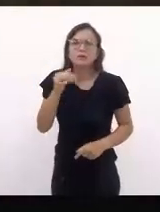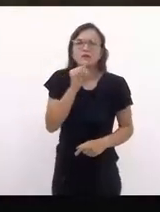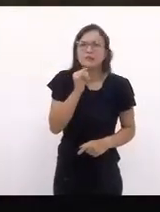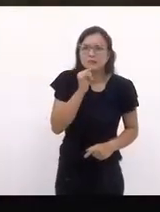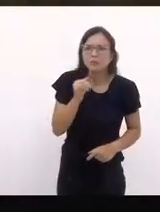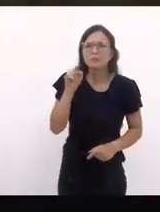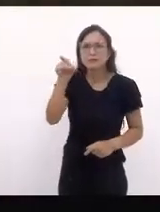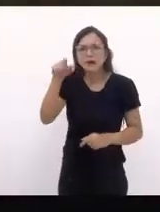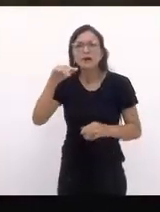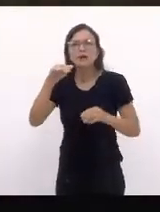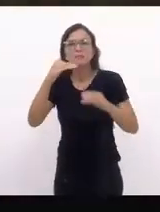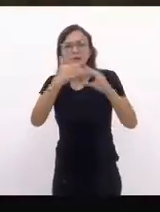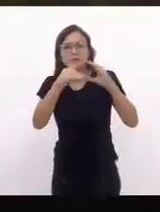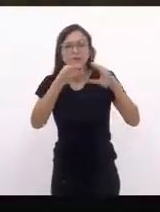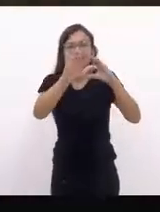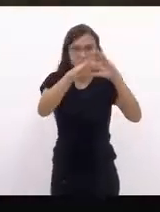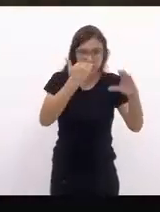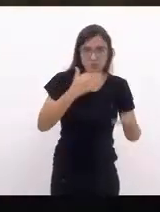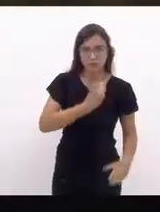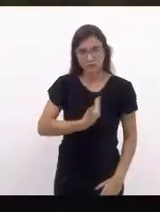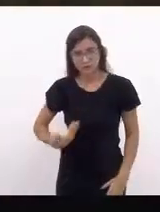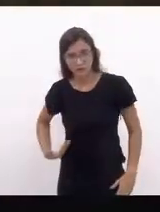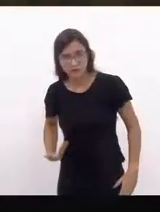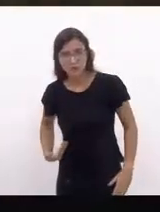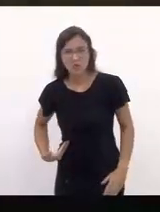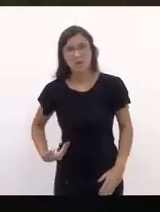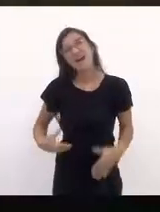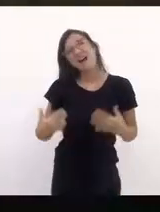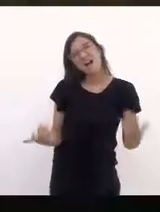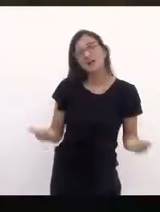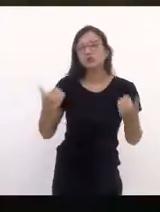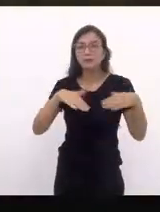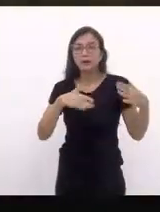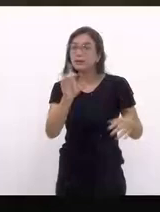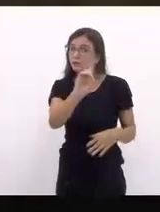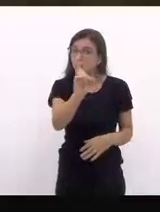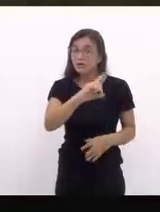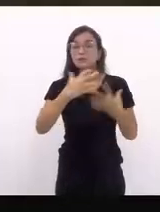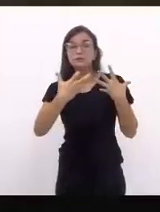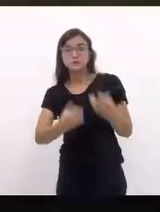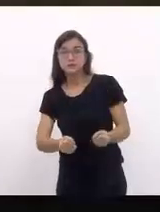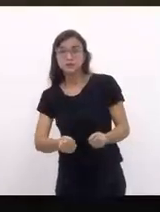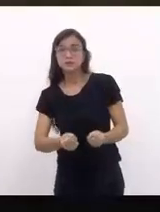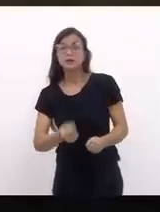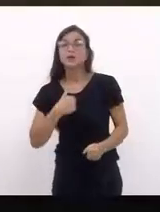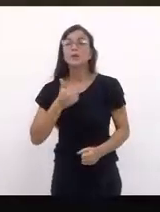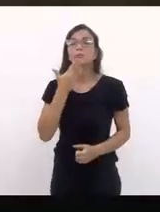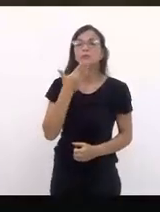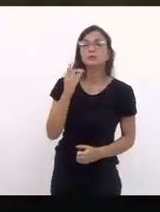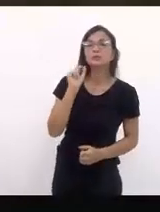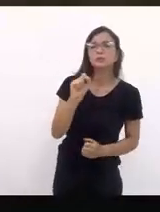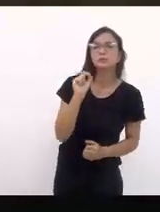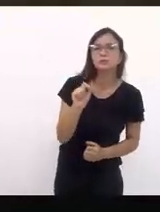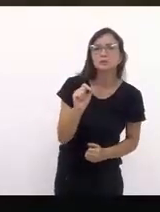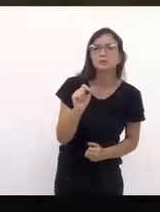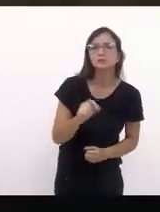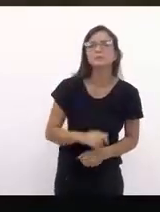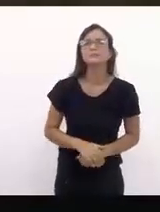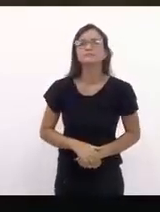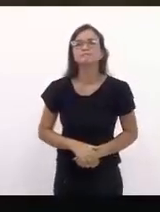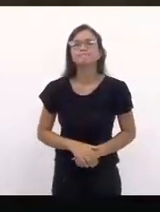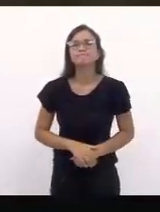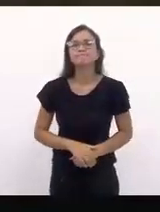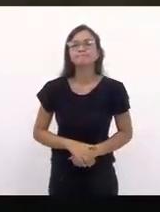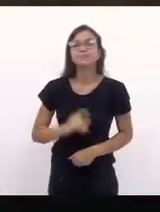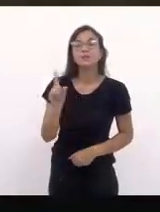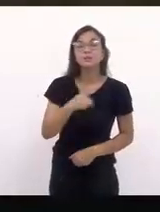enviado pelo Governador mas eu queria que fazer um pedido aos meus pais dessa casa é mais